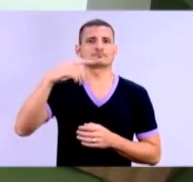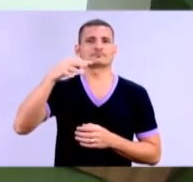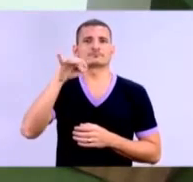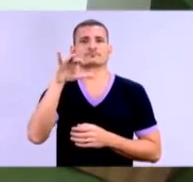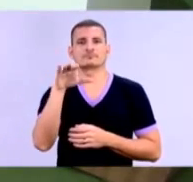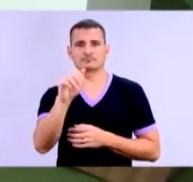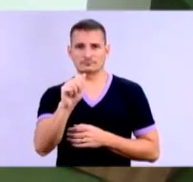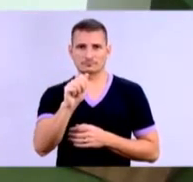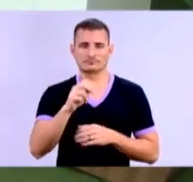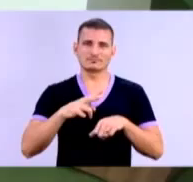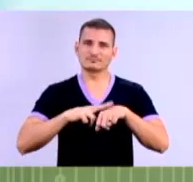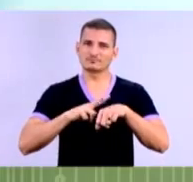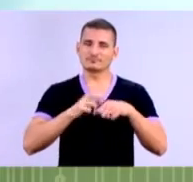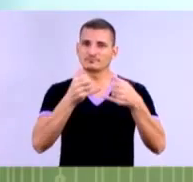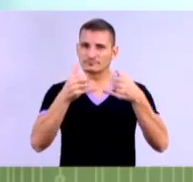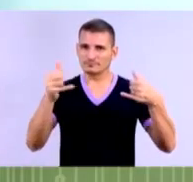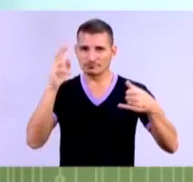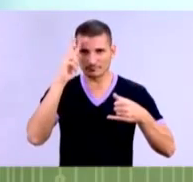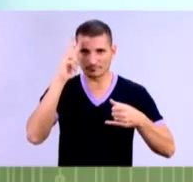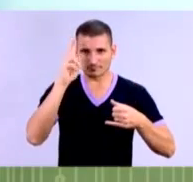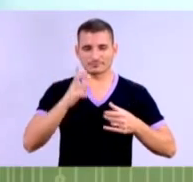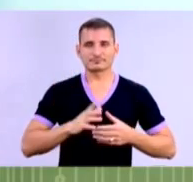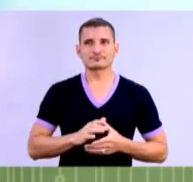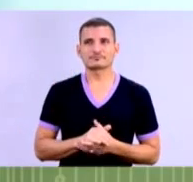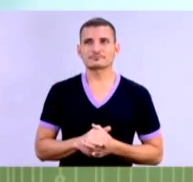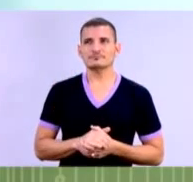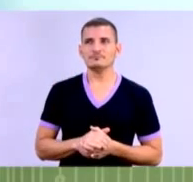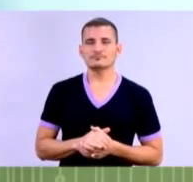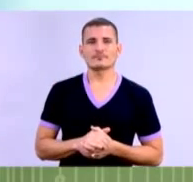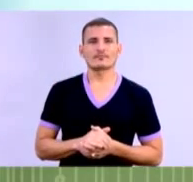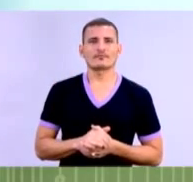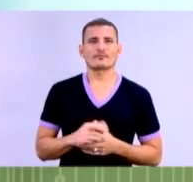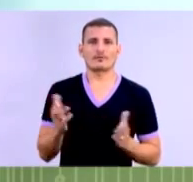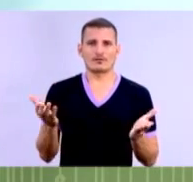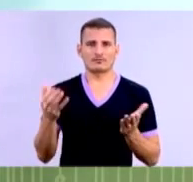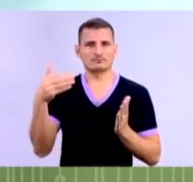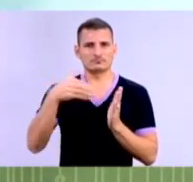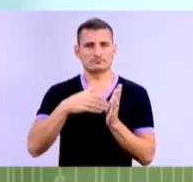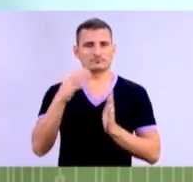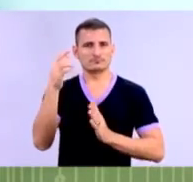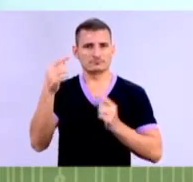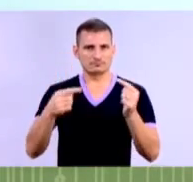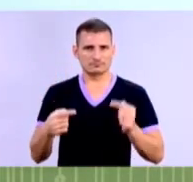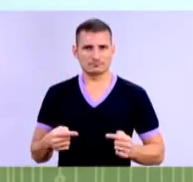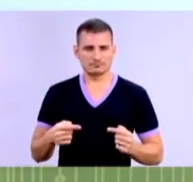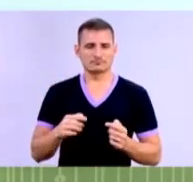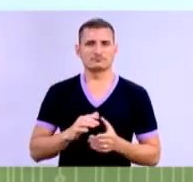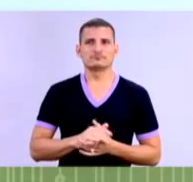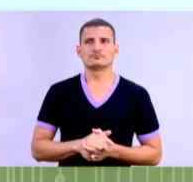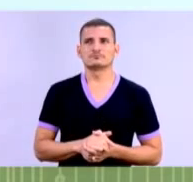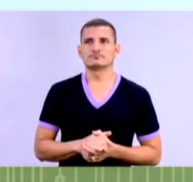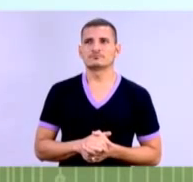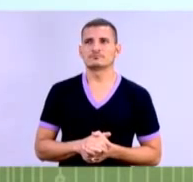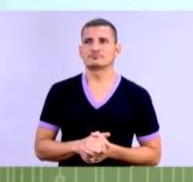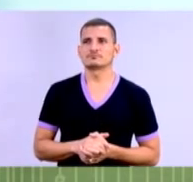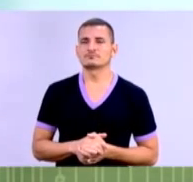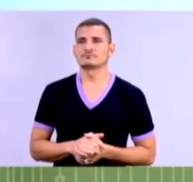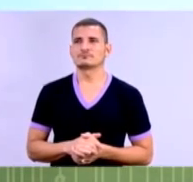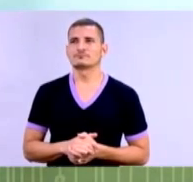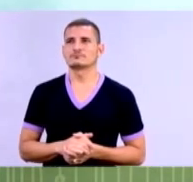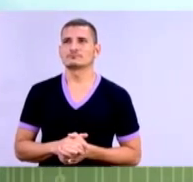ok? Então aí, agora para a gente ir para a nossa última questão e finalizar a nossa aula de hoje, nós vamos